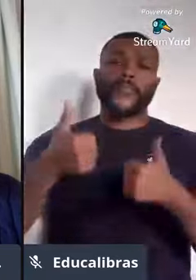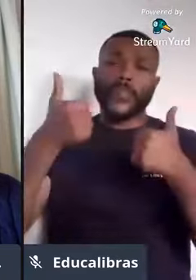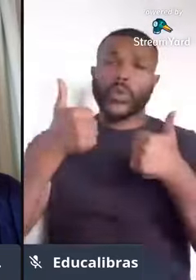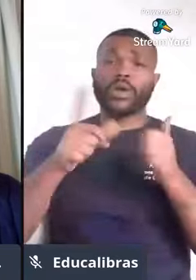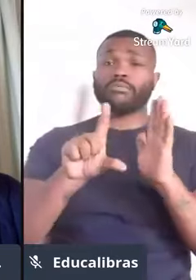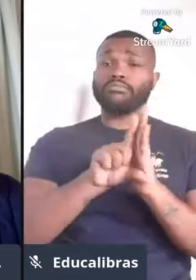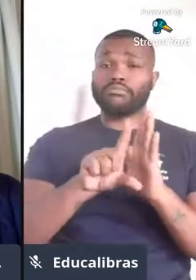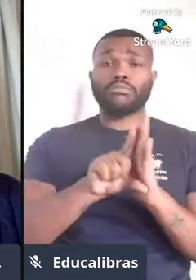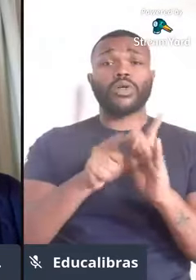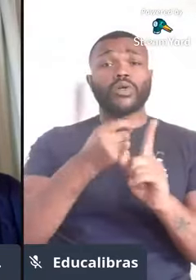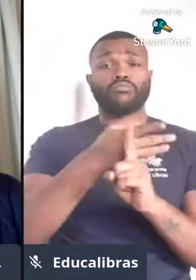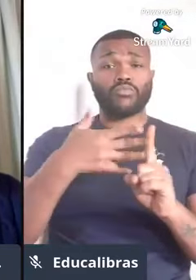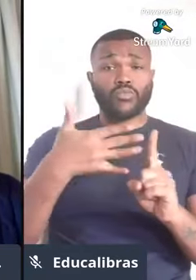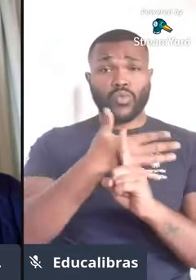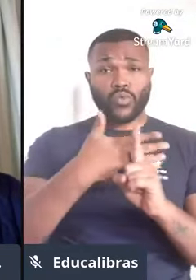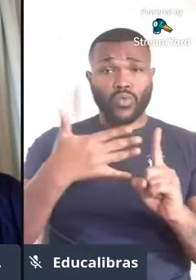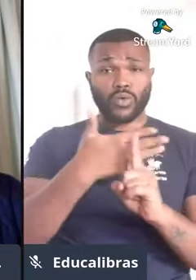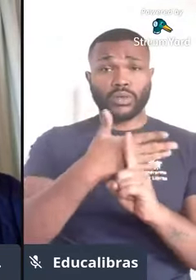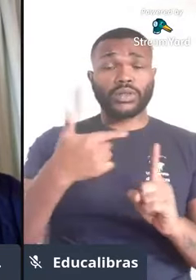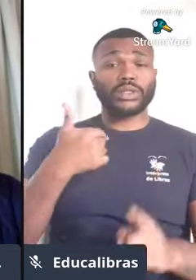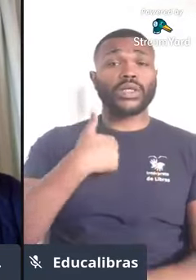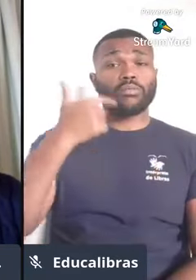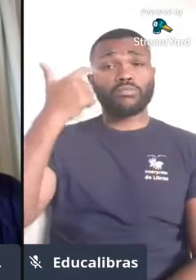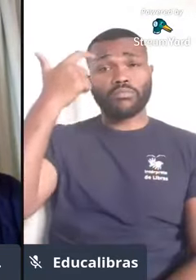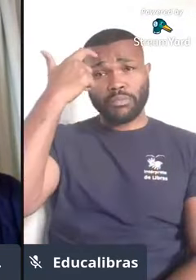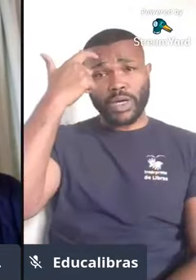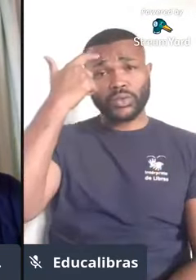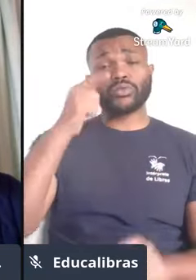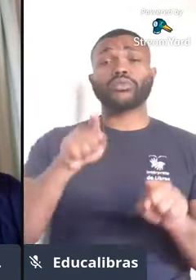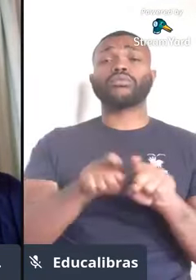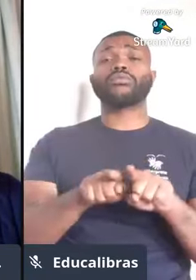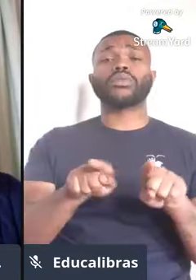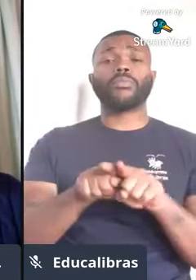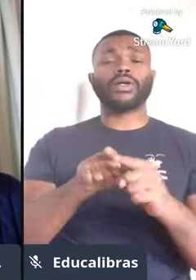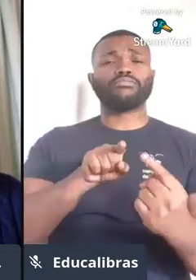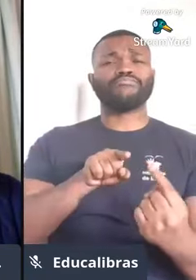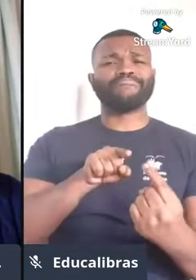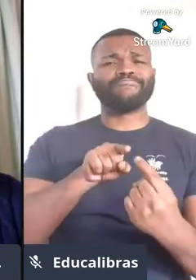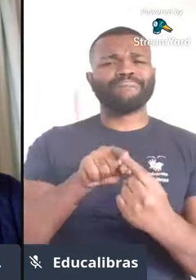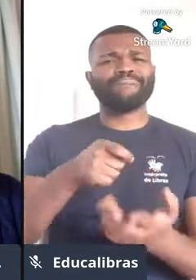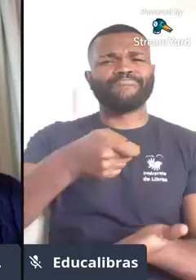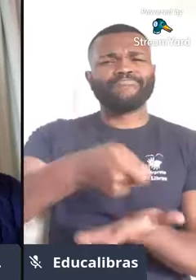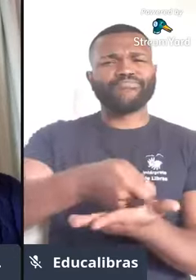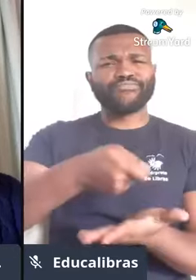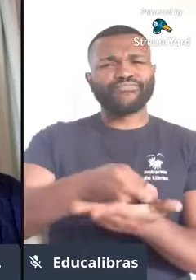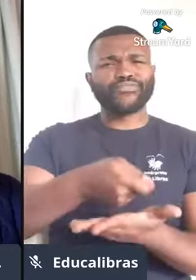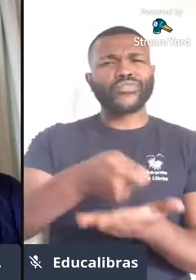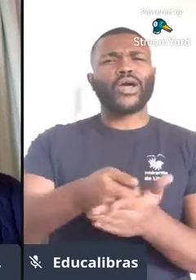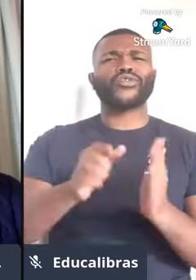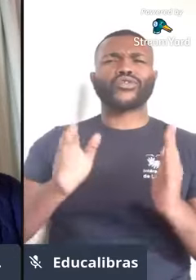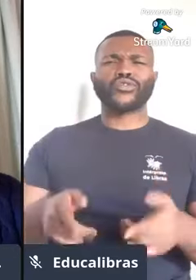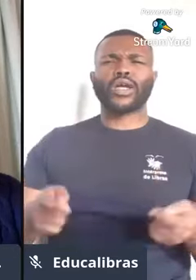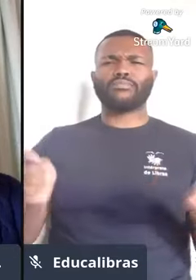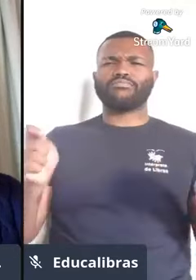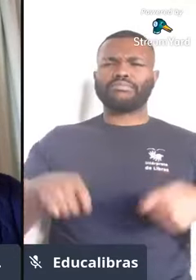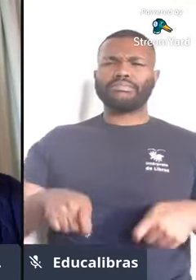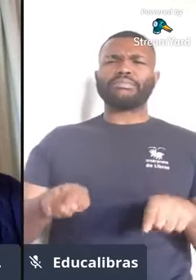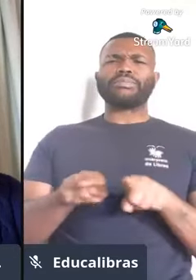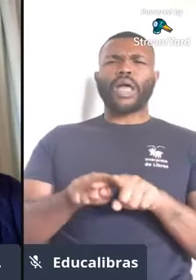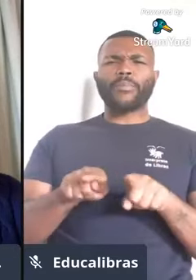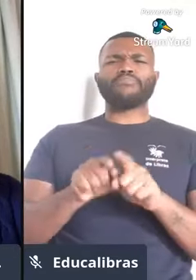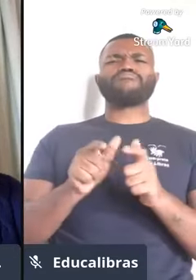eu acho que questões ligadas à obrigatoriedade da capacitação, uma ênfase maior na